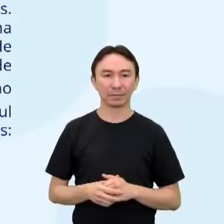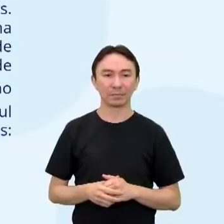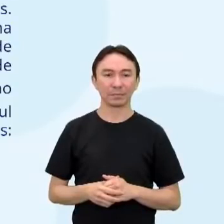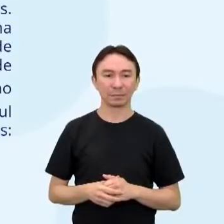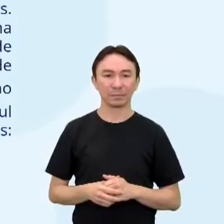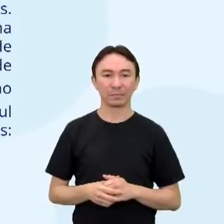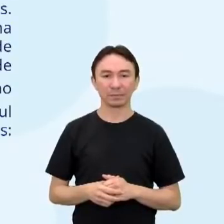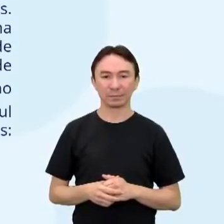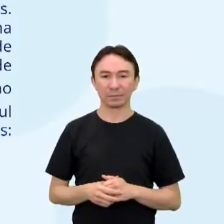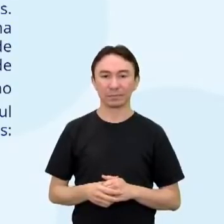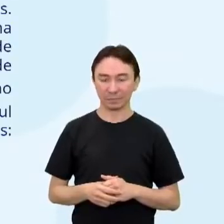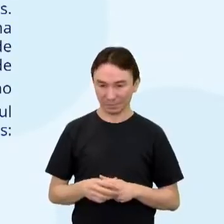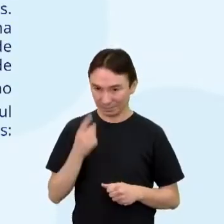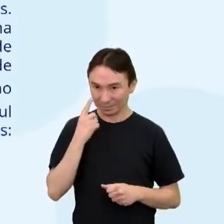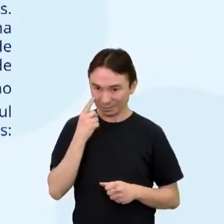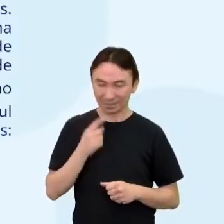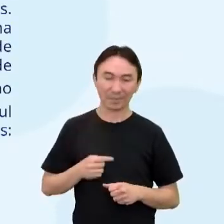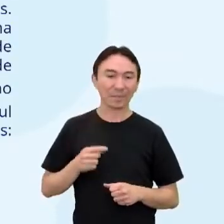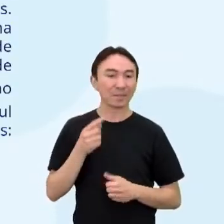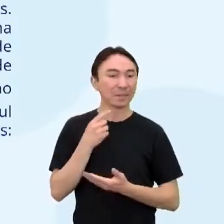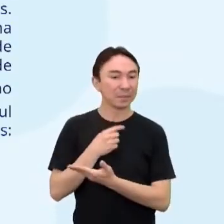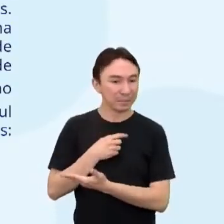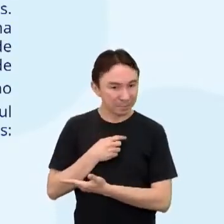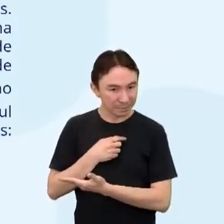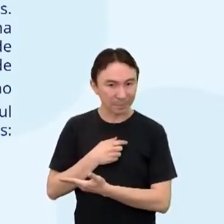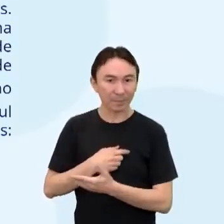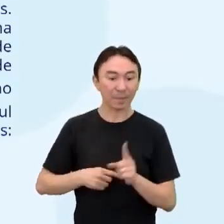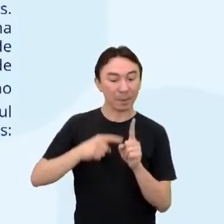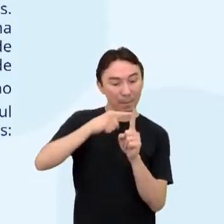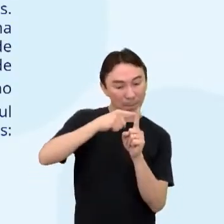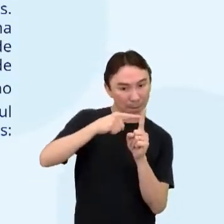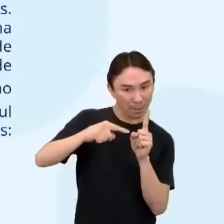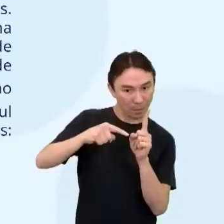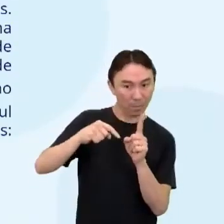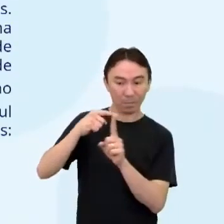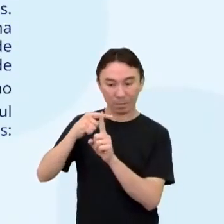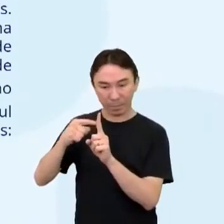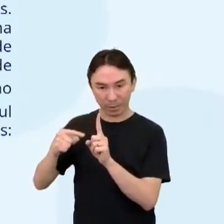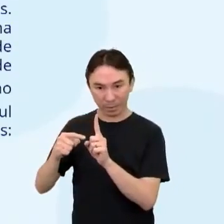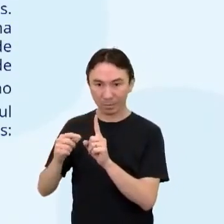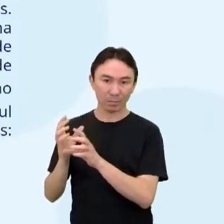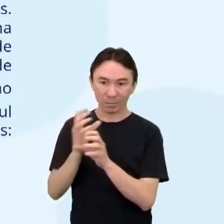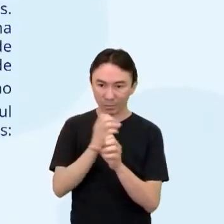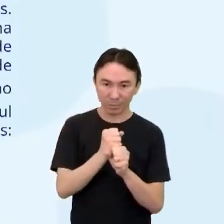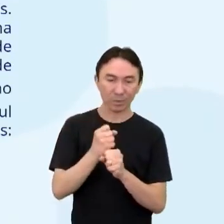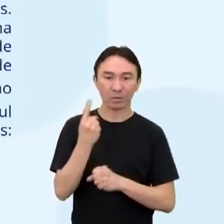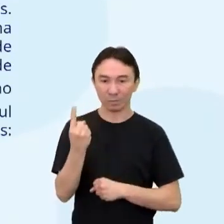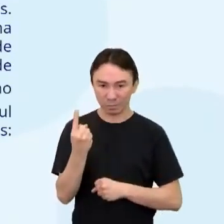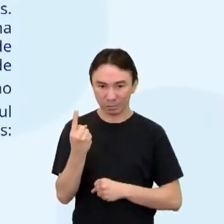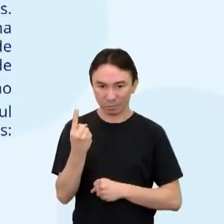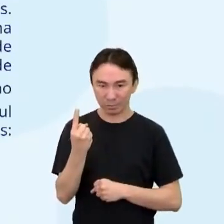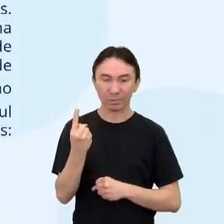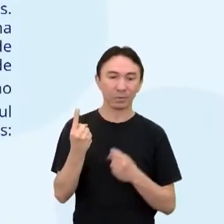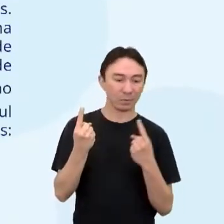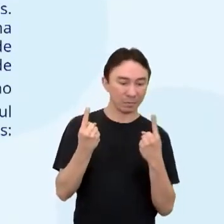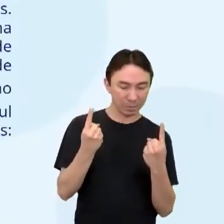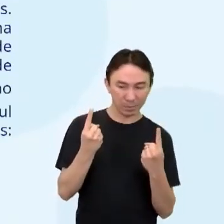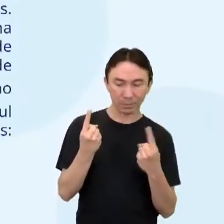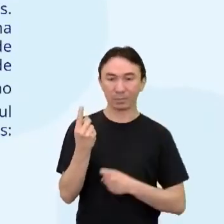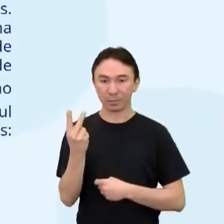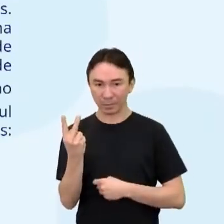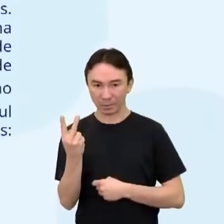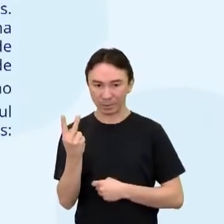Amarelo aparece, roxinho vermelho que não aparece. Ó. Meio mais meio, portanto, um. Mais um inteiro, dois. Mais, ó, olha